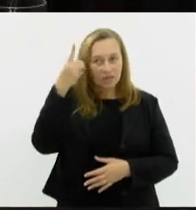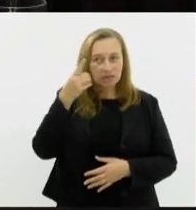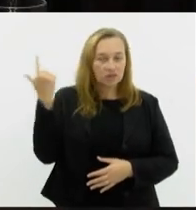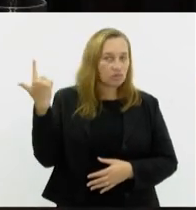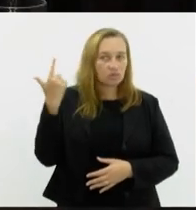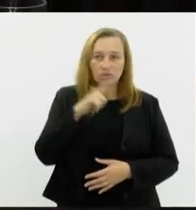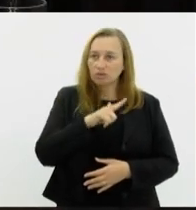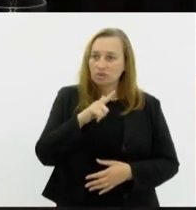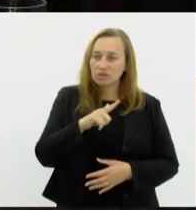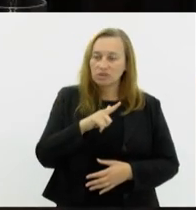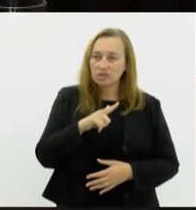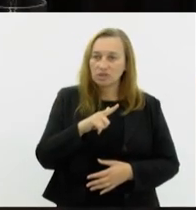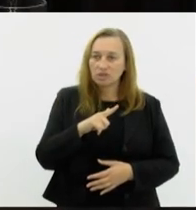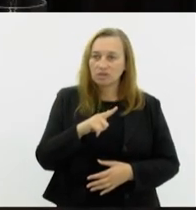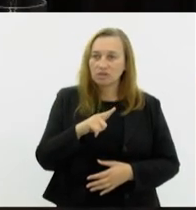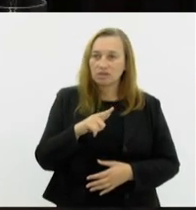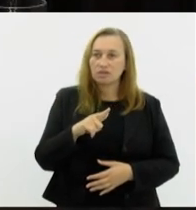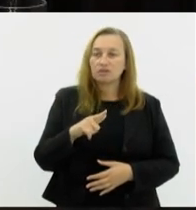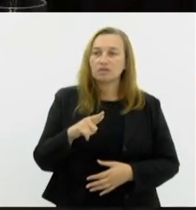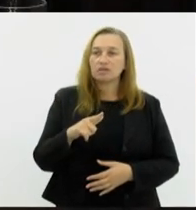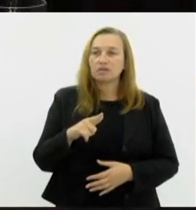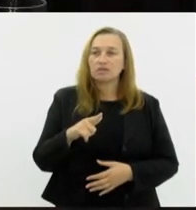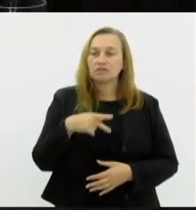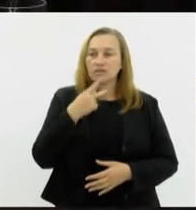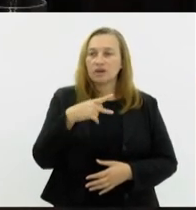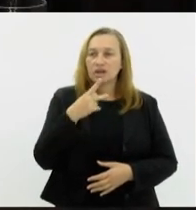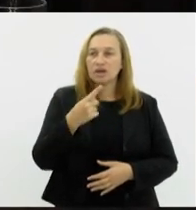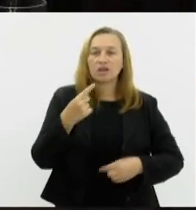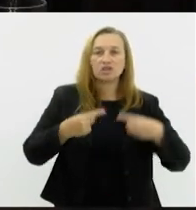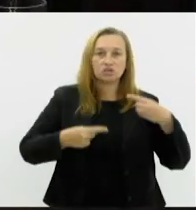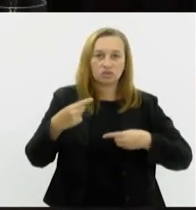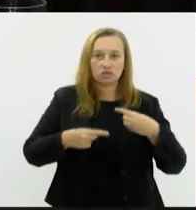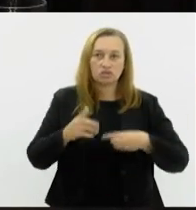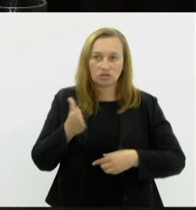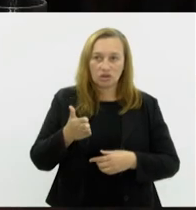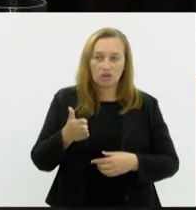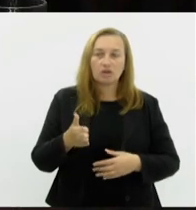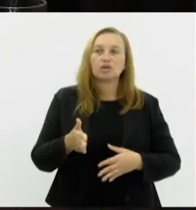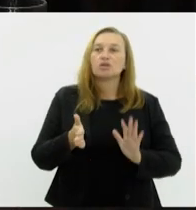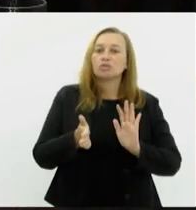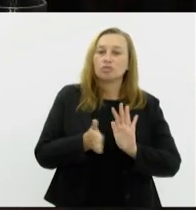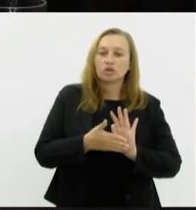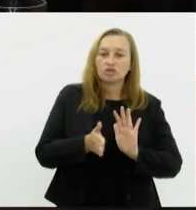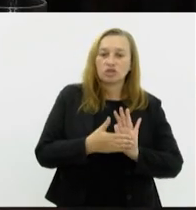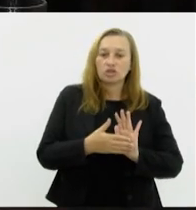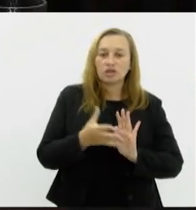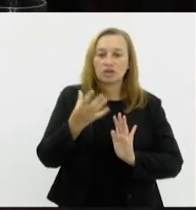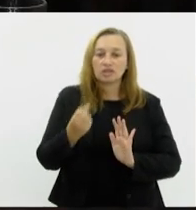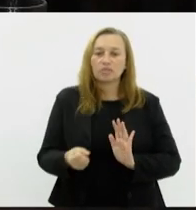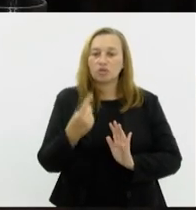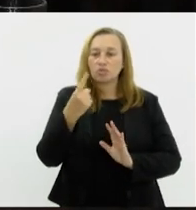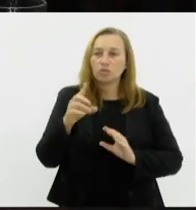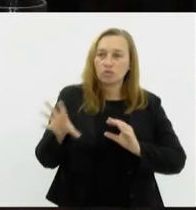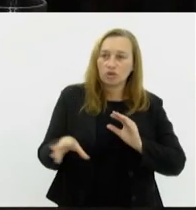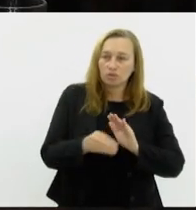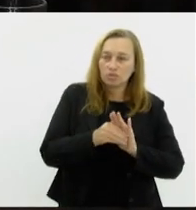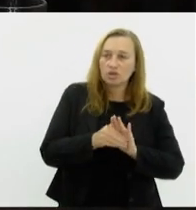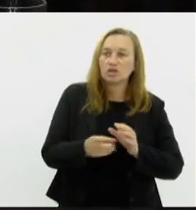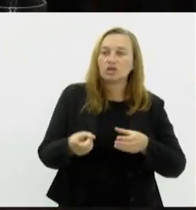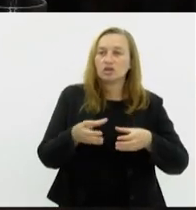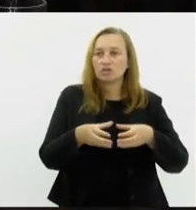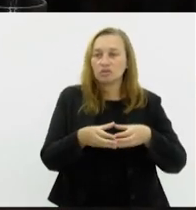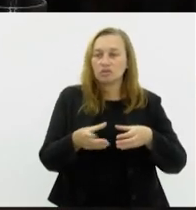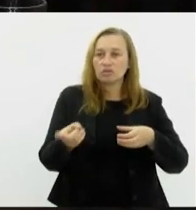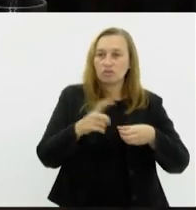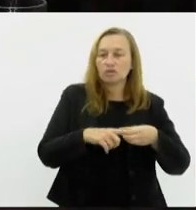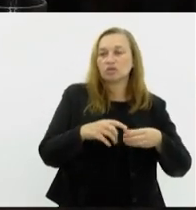presença. Em discussão, já fomos... O presente projeto recebeu uma emenda e retorna às